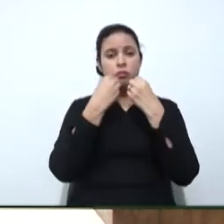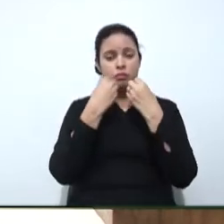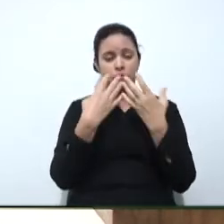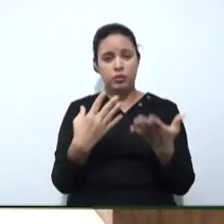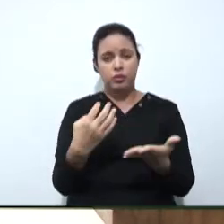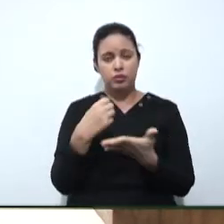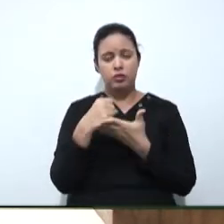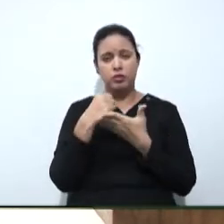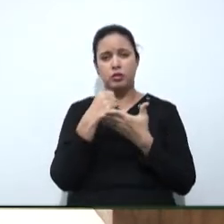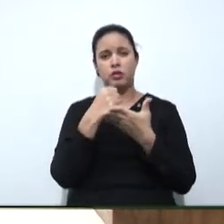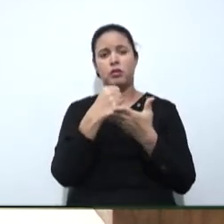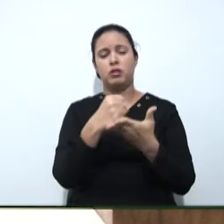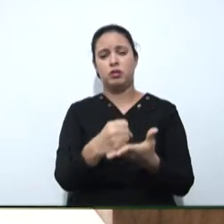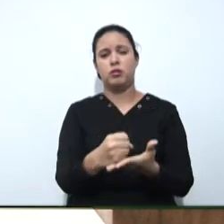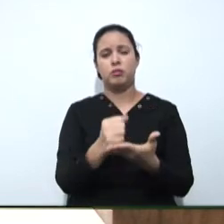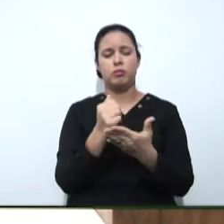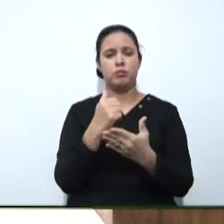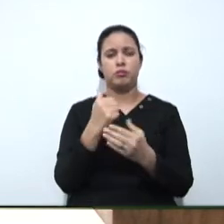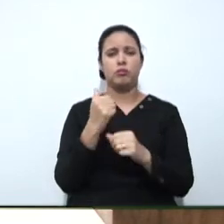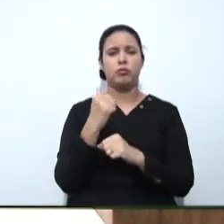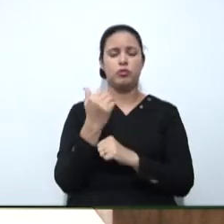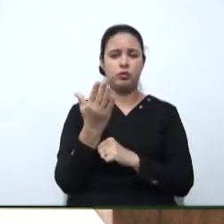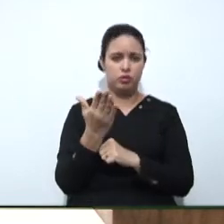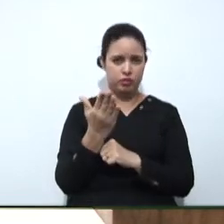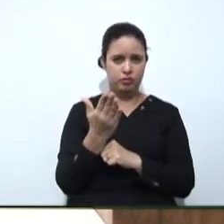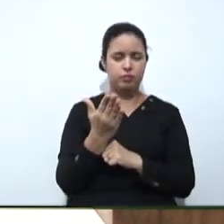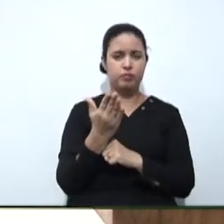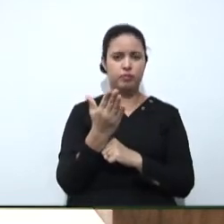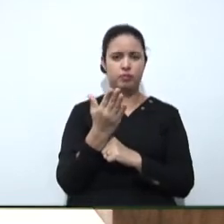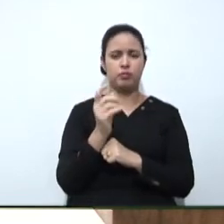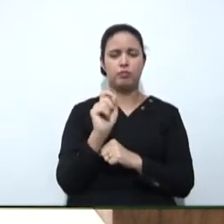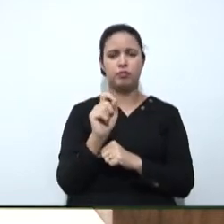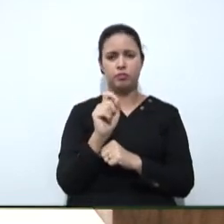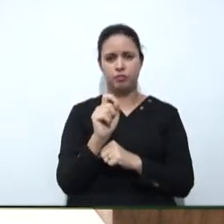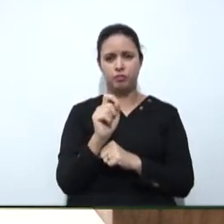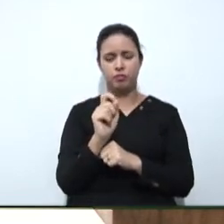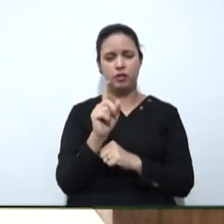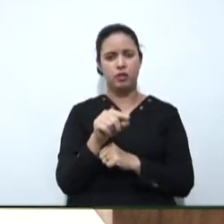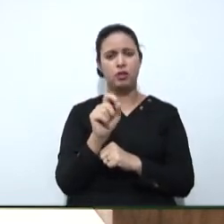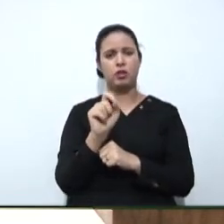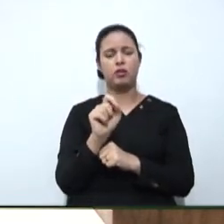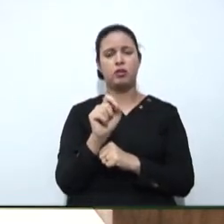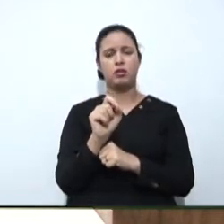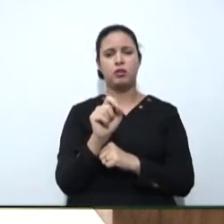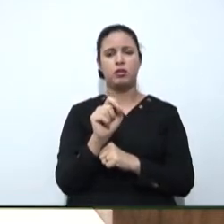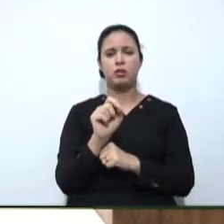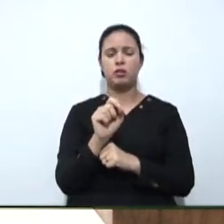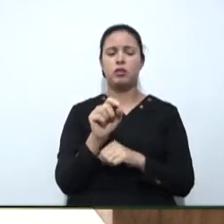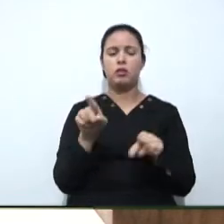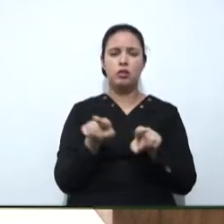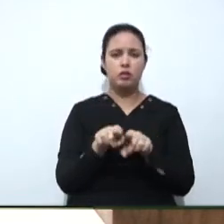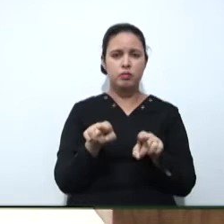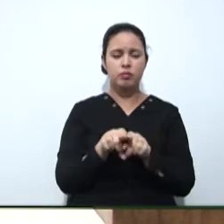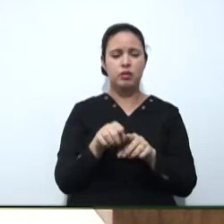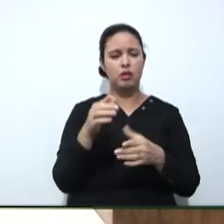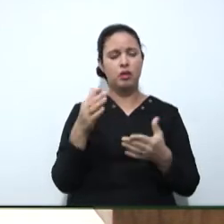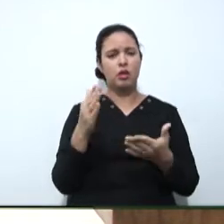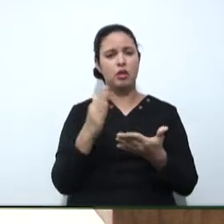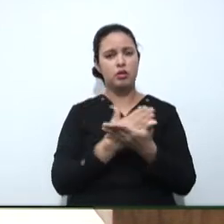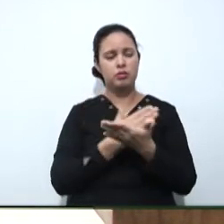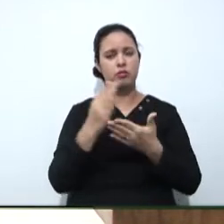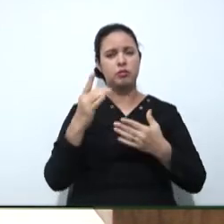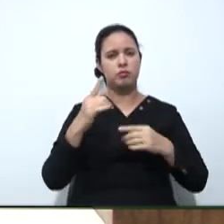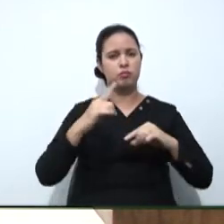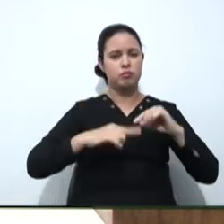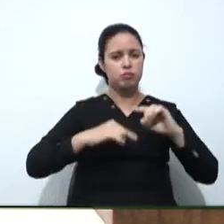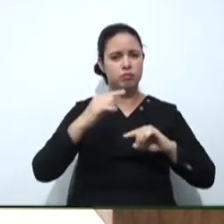entregas para fora da cooperativa. Até no que diz respeito àquilo que ela não aproveitaria, como os resíduos, né, que a gente tem